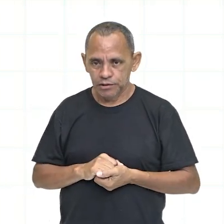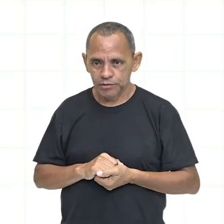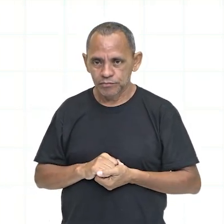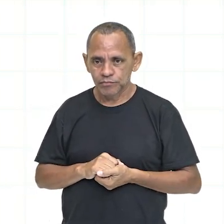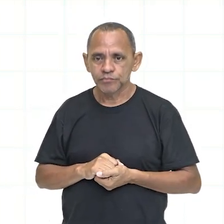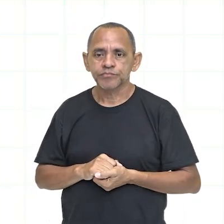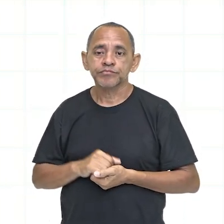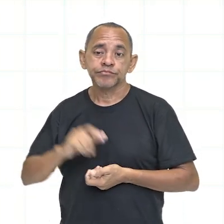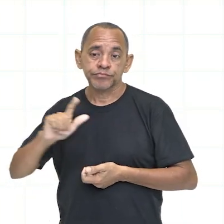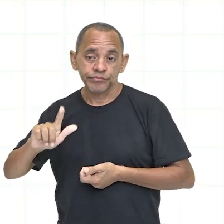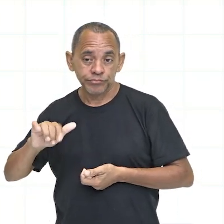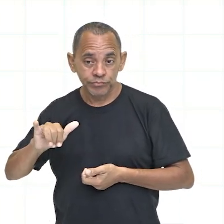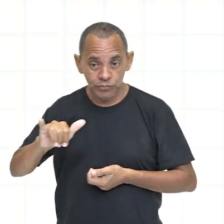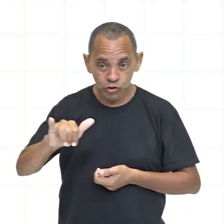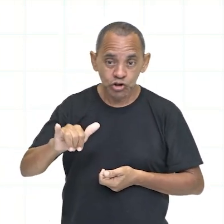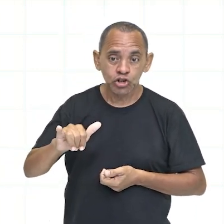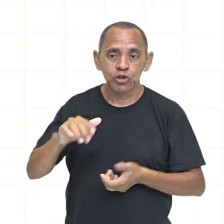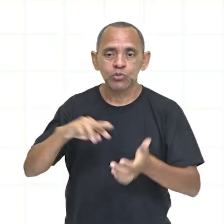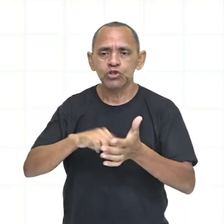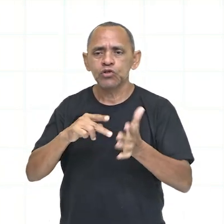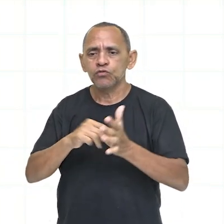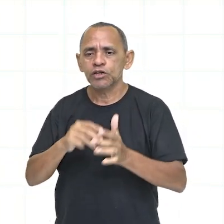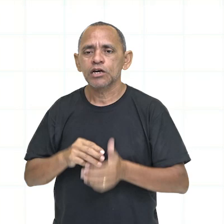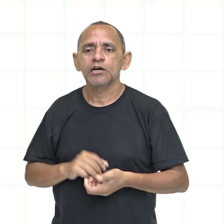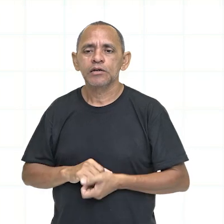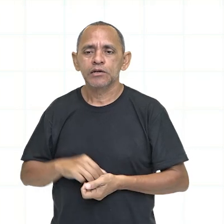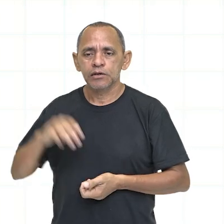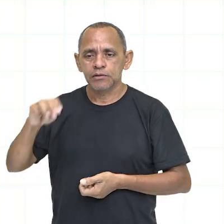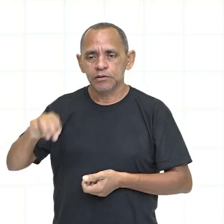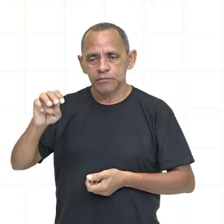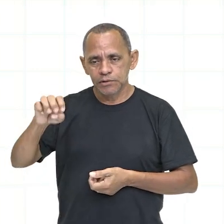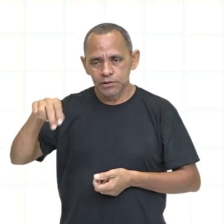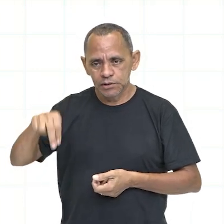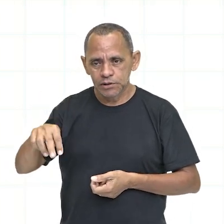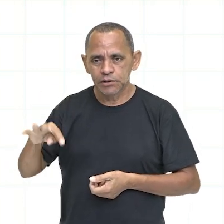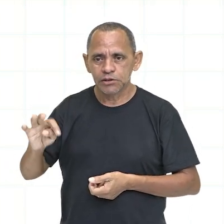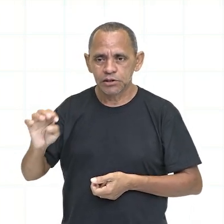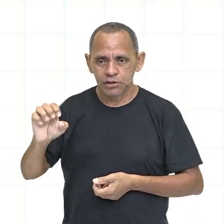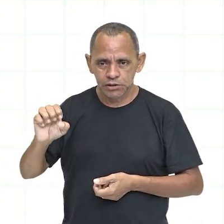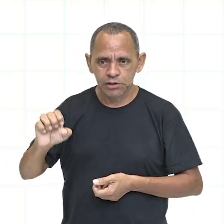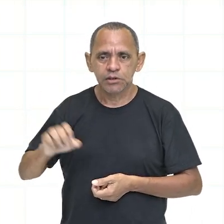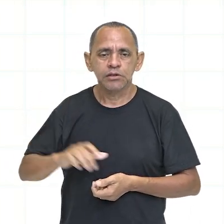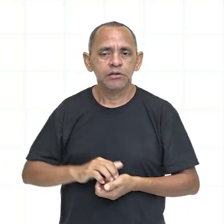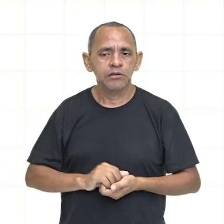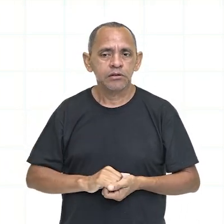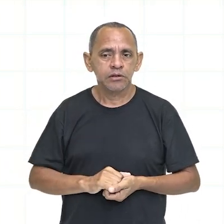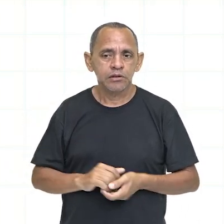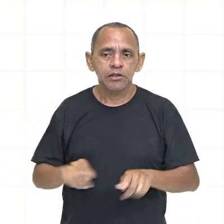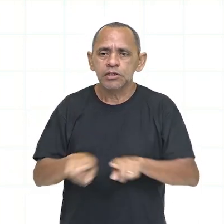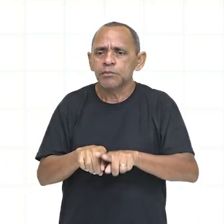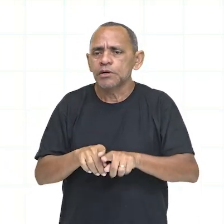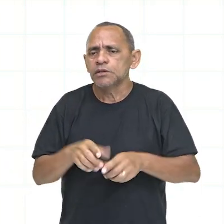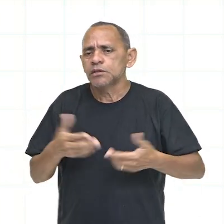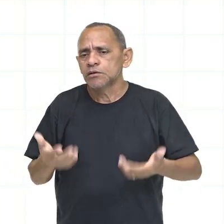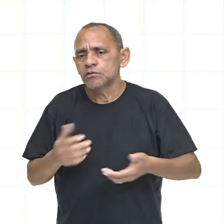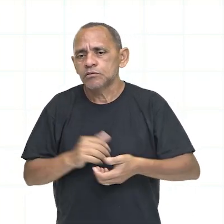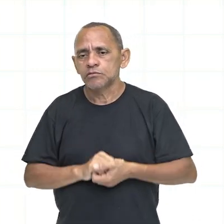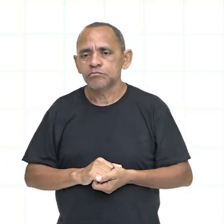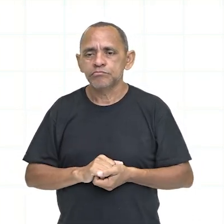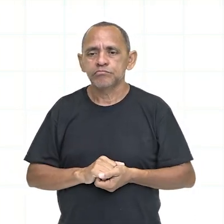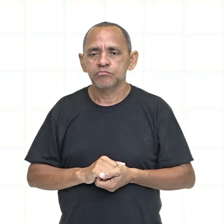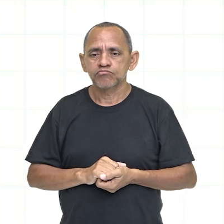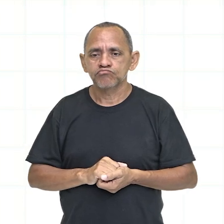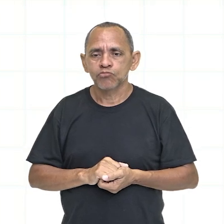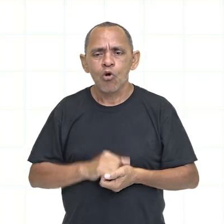si quase que o mesmo significado, portanto, palavras sinônimas, tá? Então, a entrada